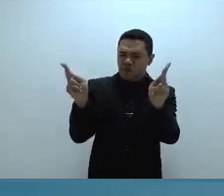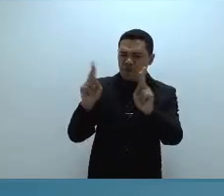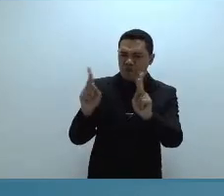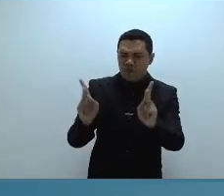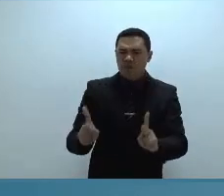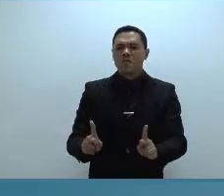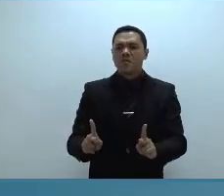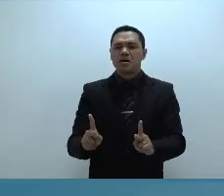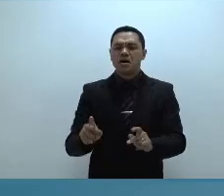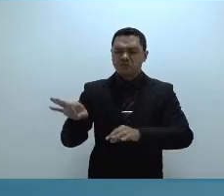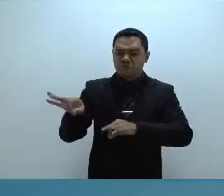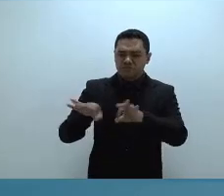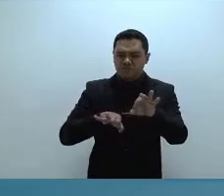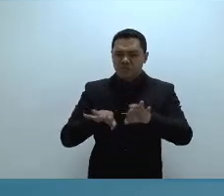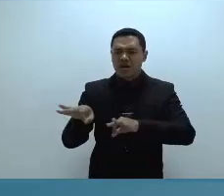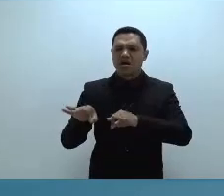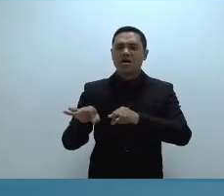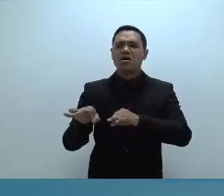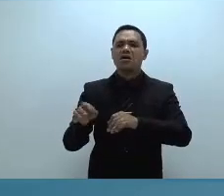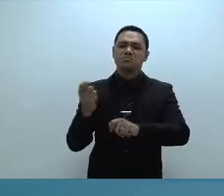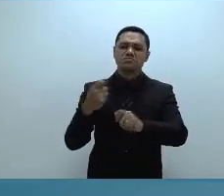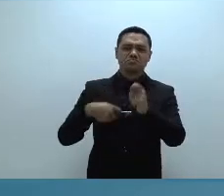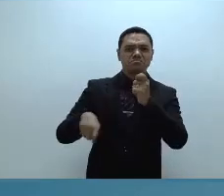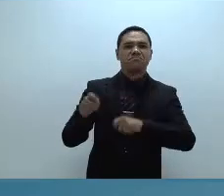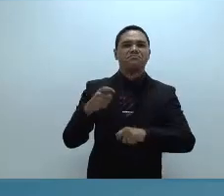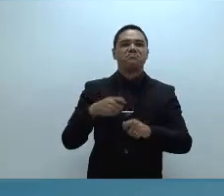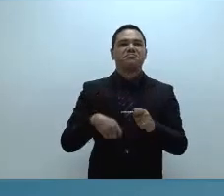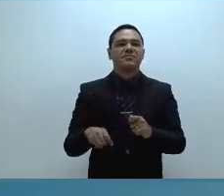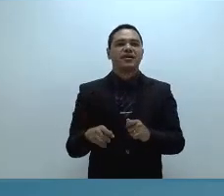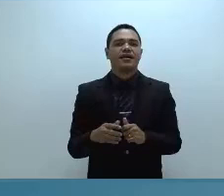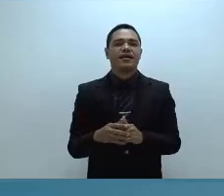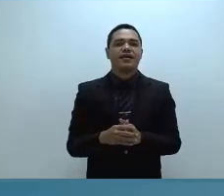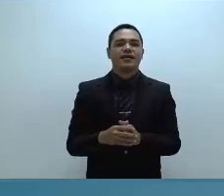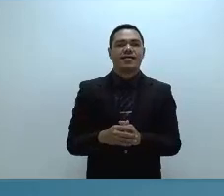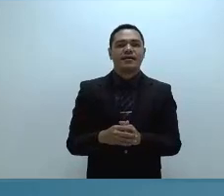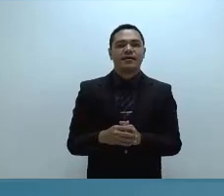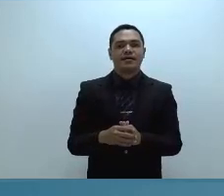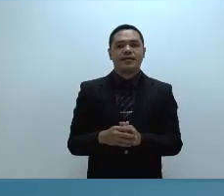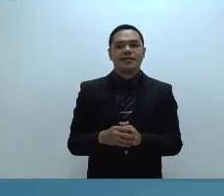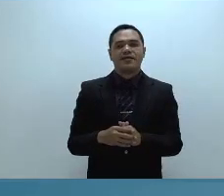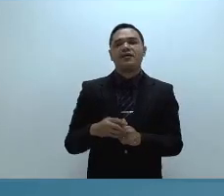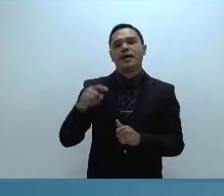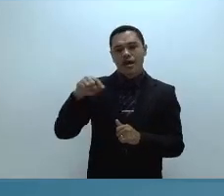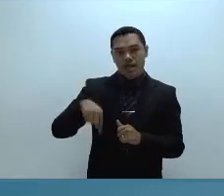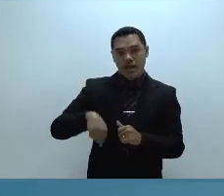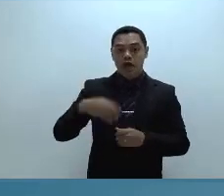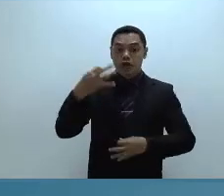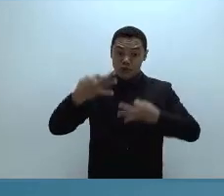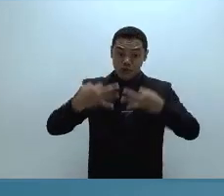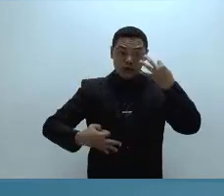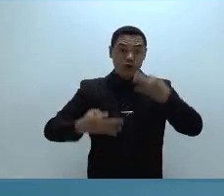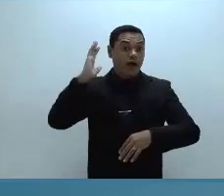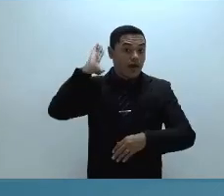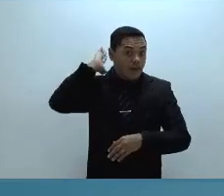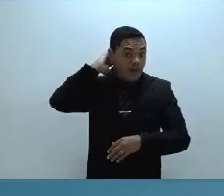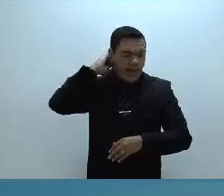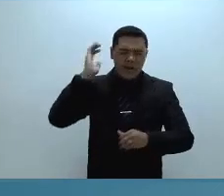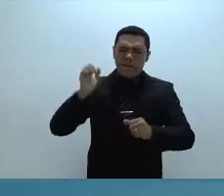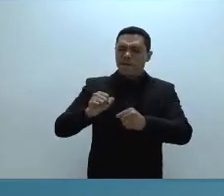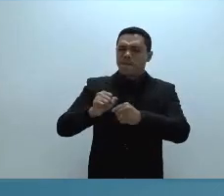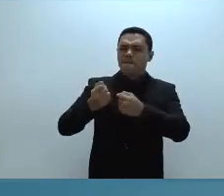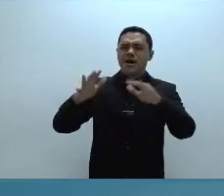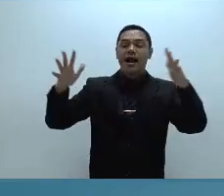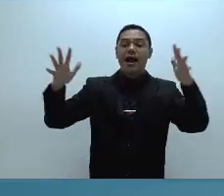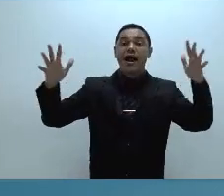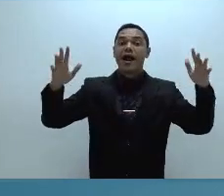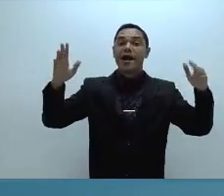realmente administrar. Numa palavra, a Justiça do Pará está brilhando a nível nacional e, aliás,